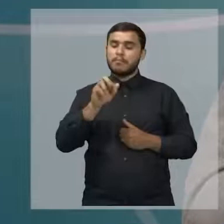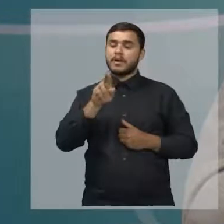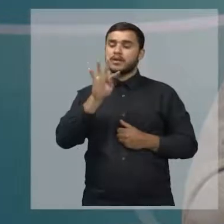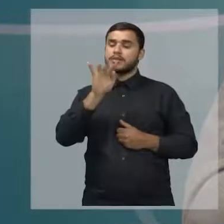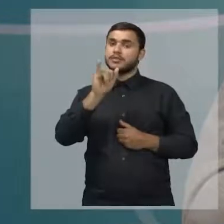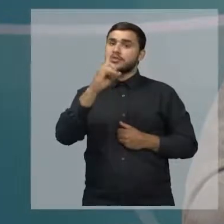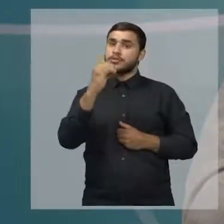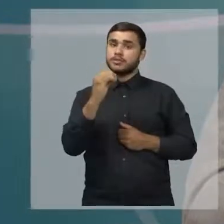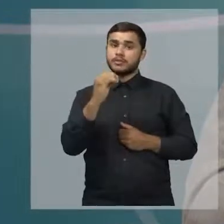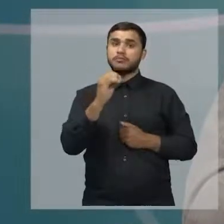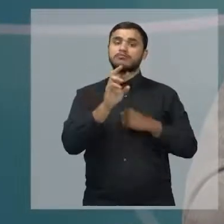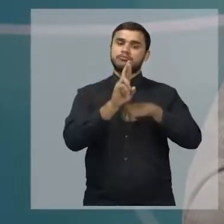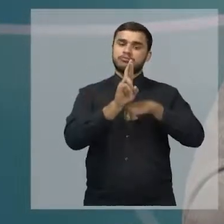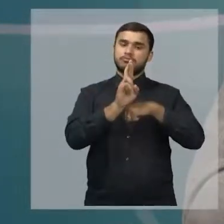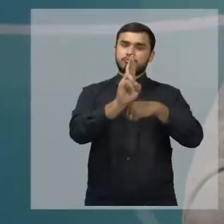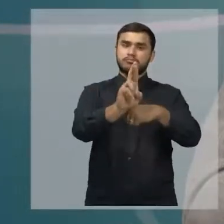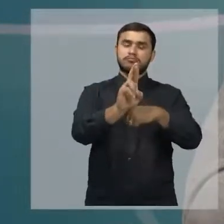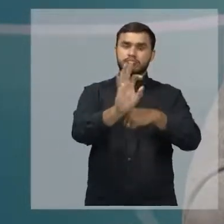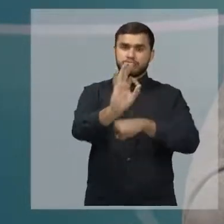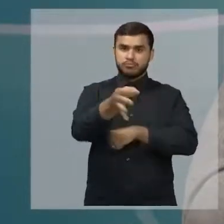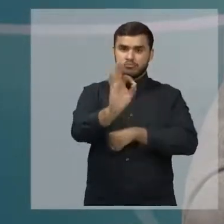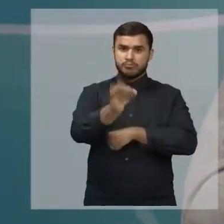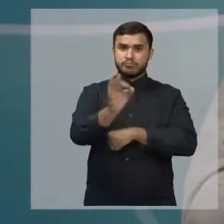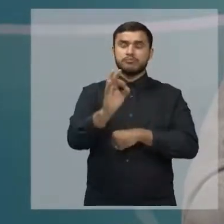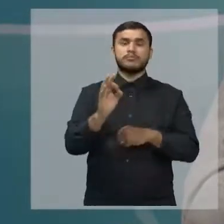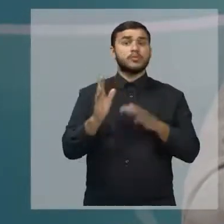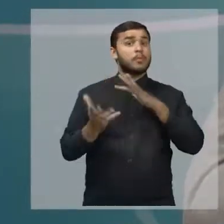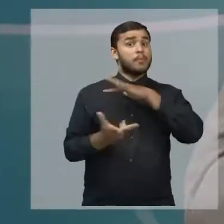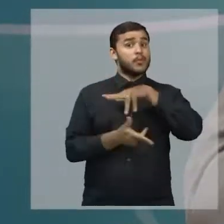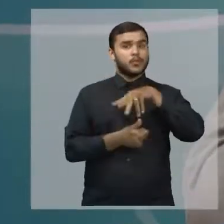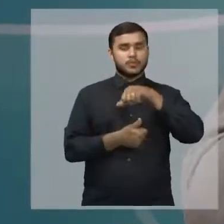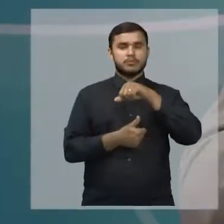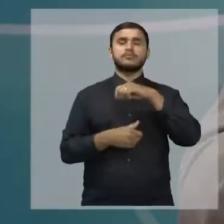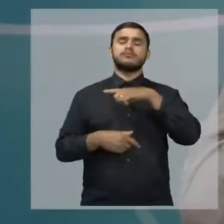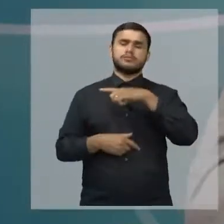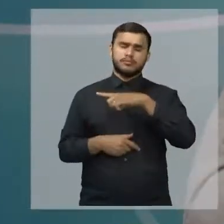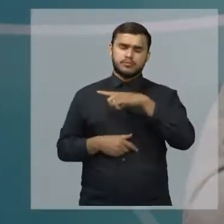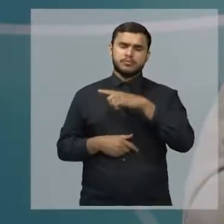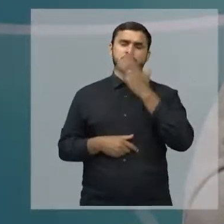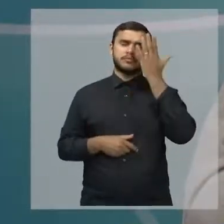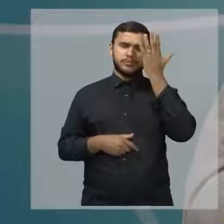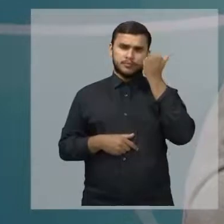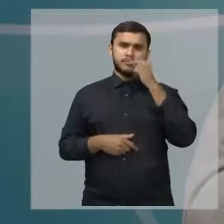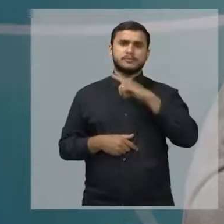A função representativa, não tenha dúvida que é um fenômeno mundial, que existe um